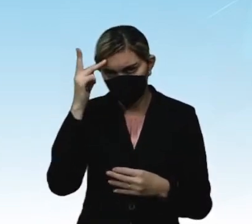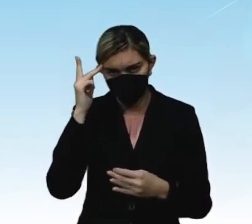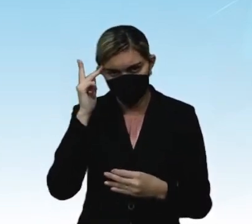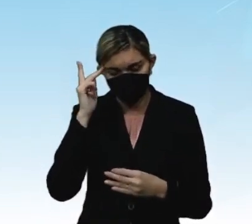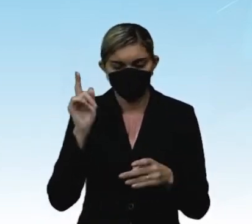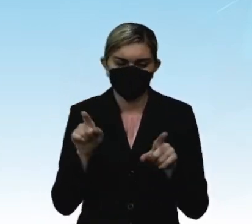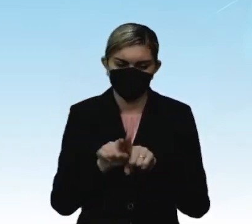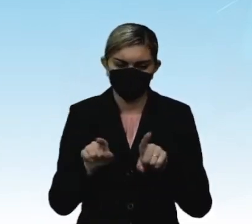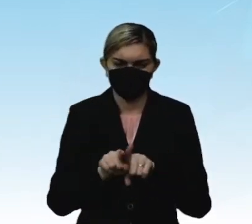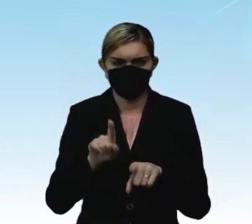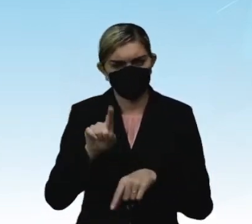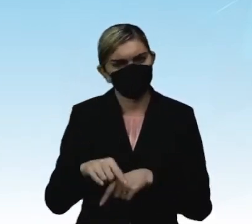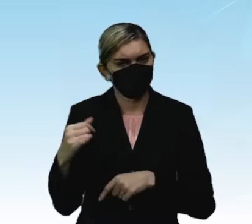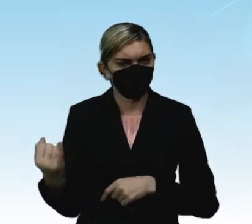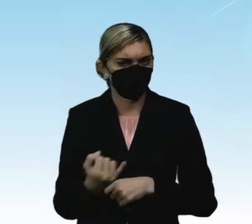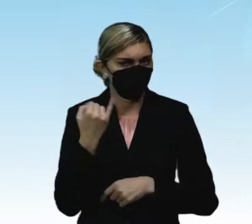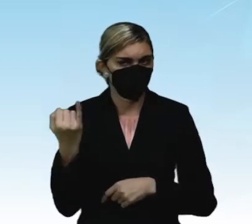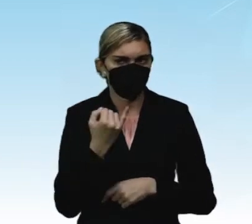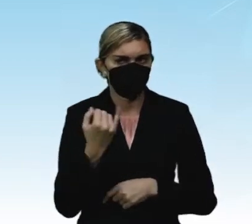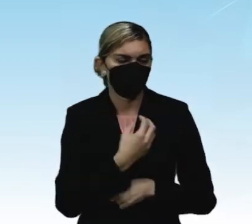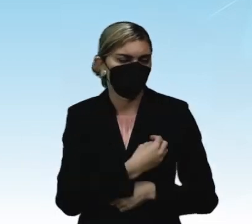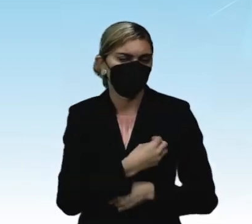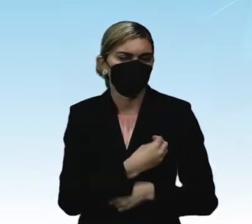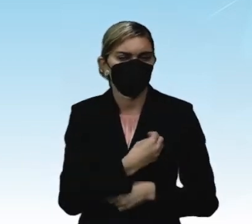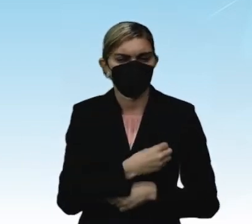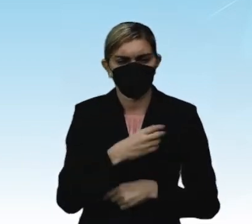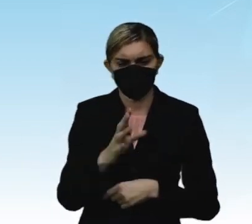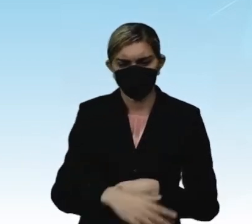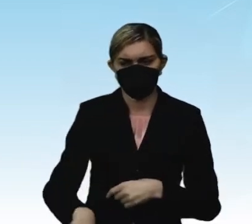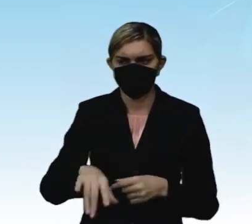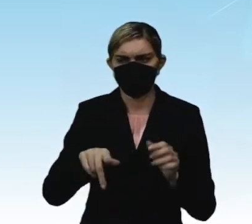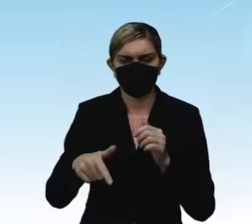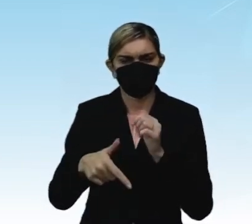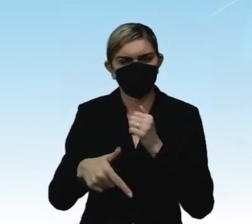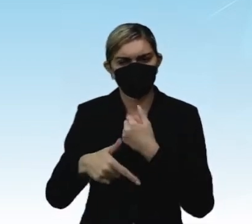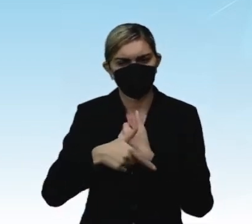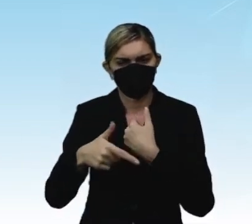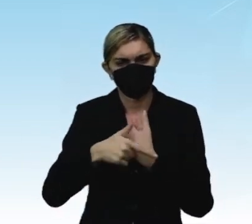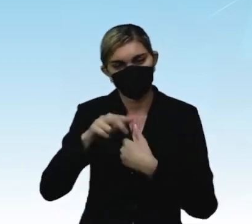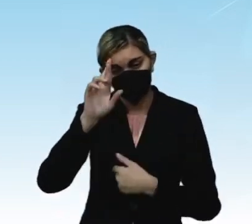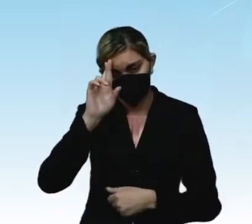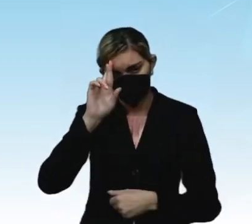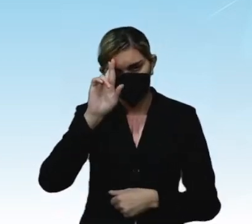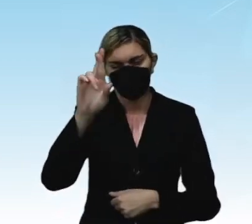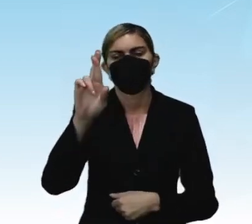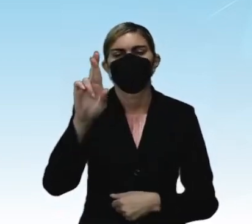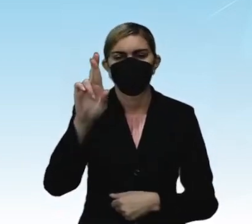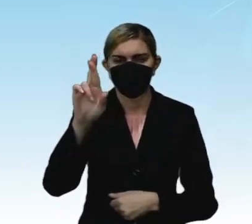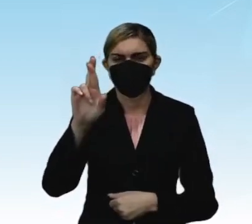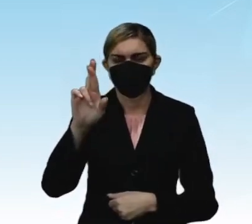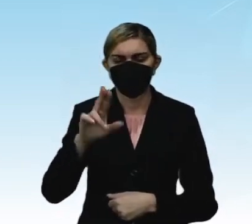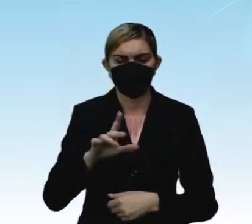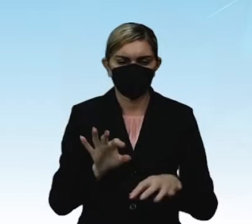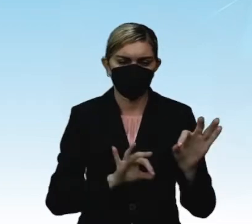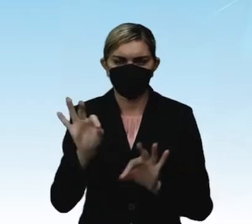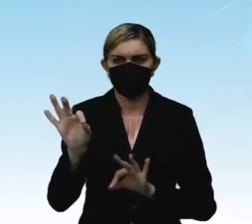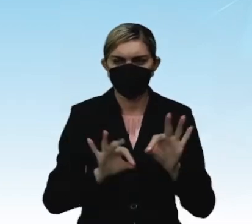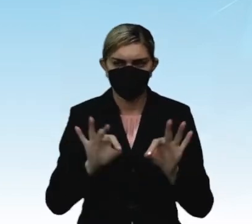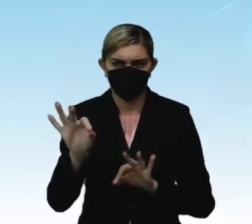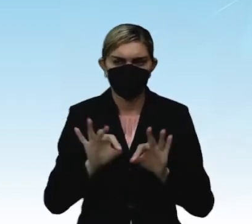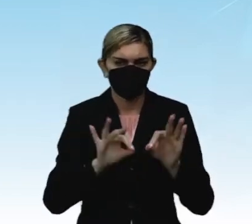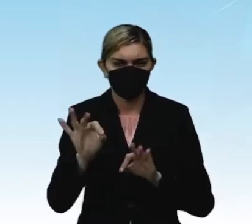ele também é importante na vida da tribo. Por quê? Porque ele faz o papel de chefe. Chefe,